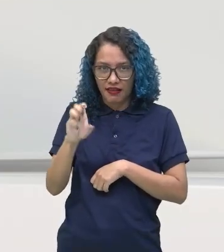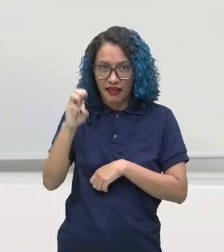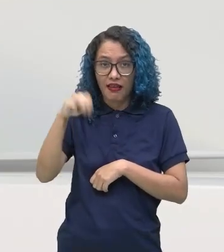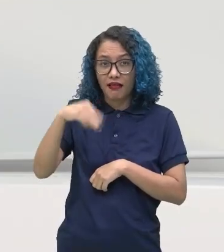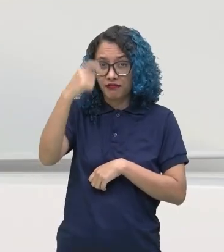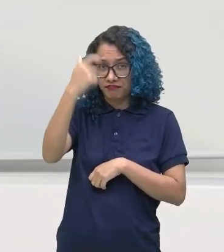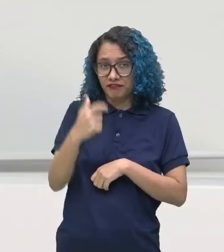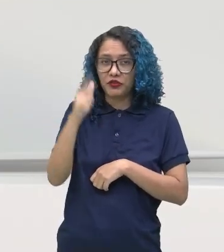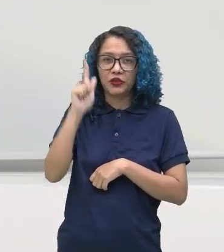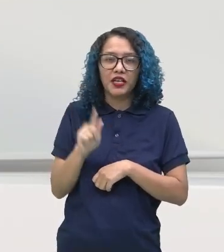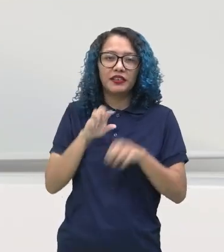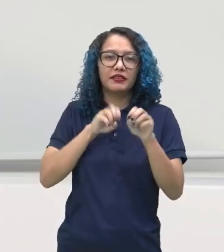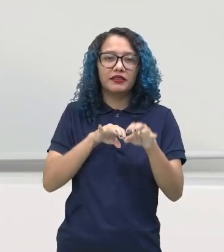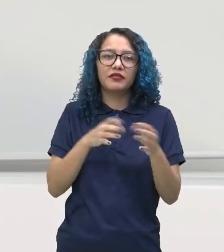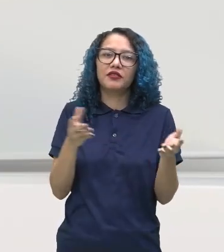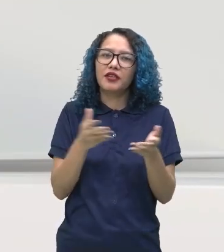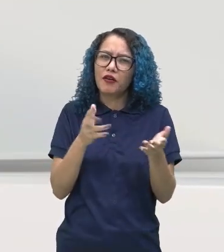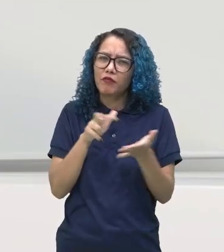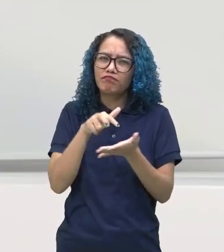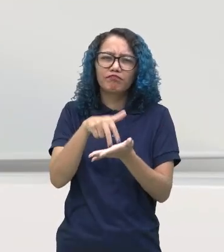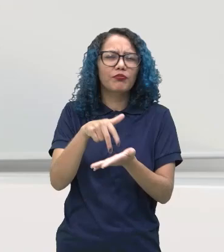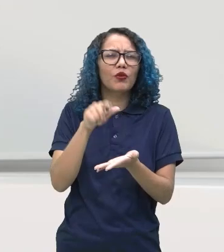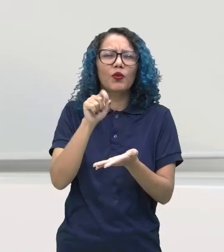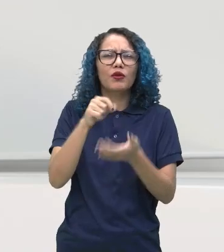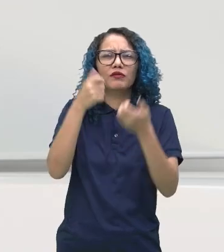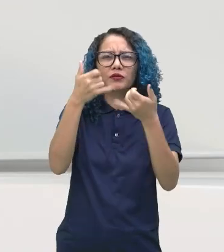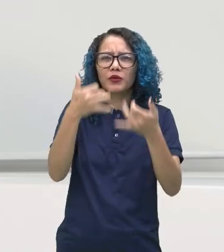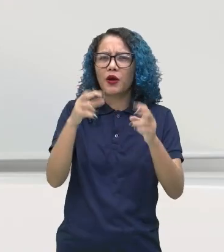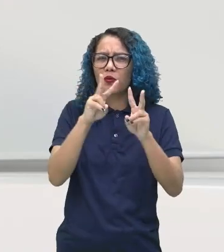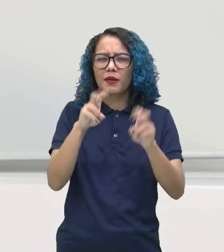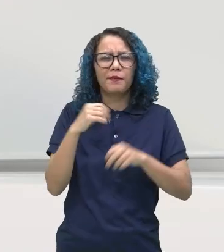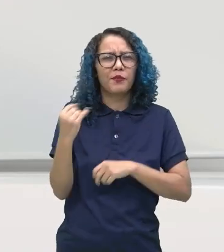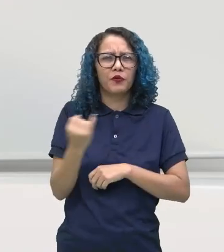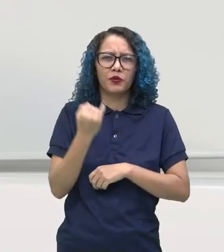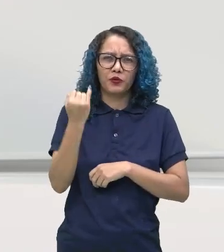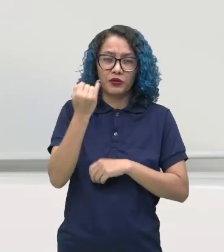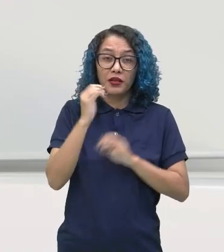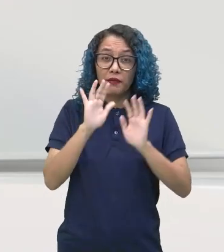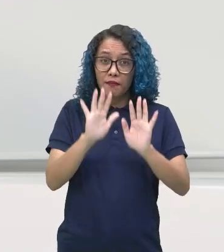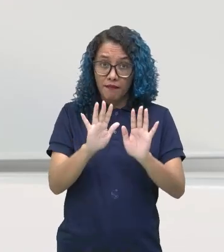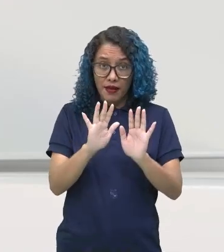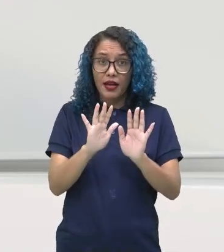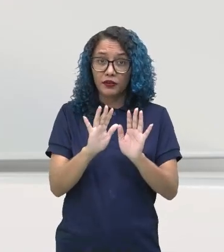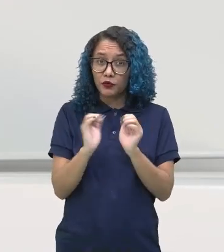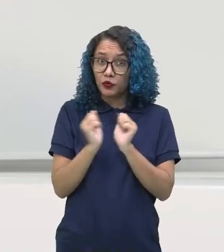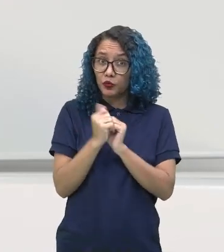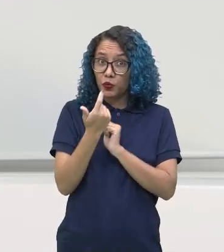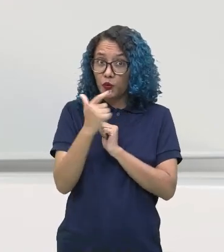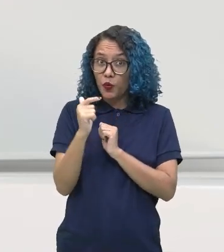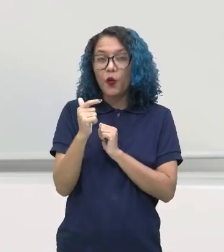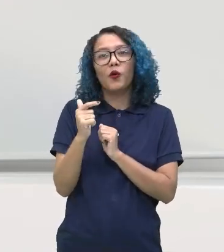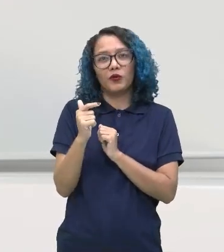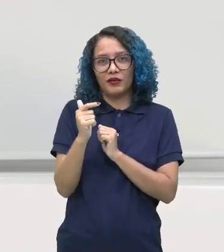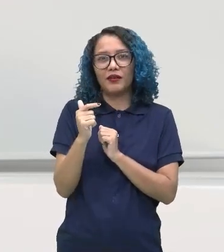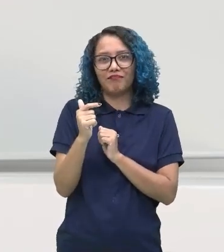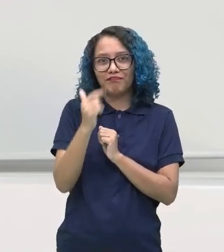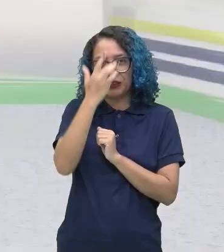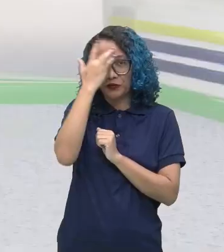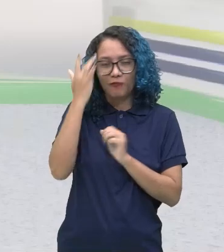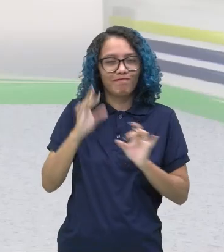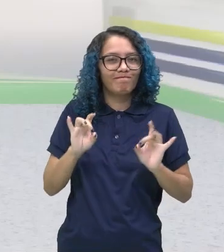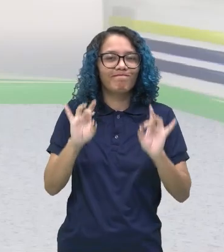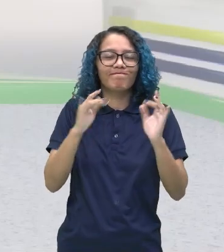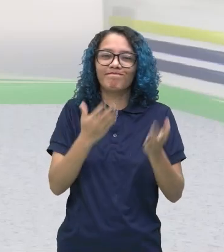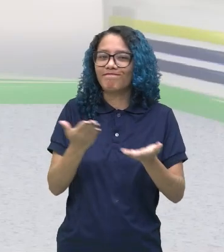e vou hoje, nesse momento, falar sobre esse tema muito importante, mas eu trouxe uma convidada muito especial, que é a